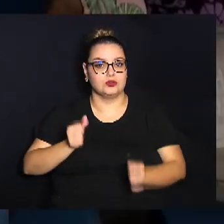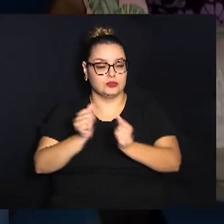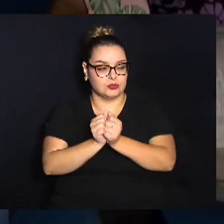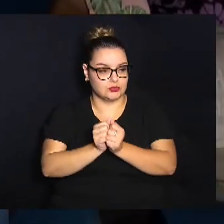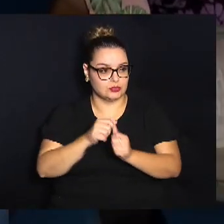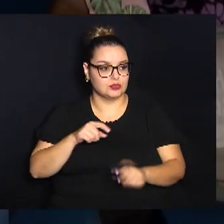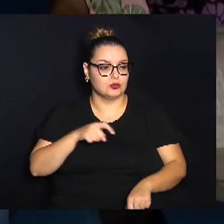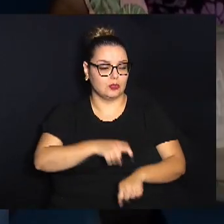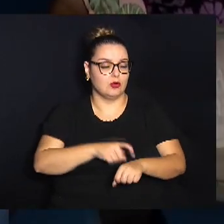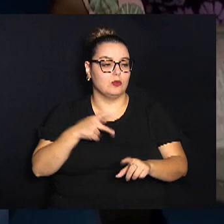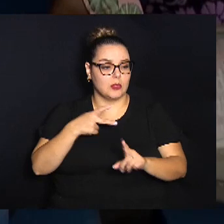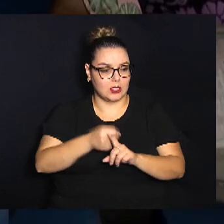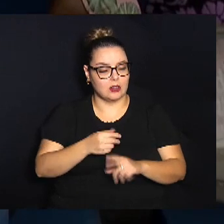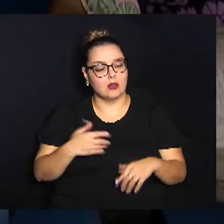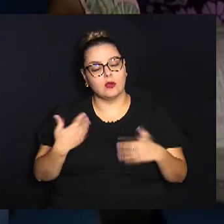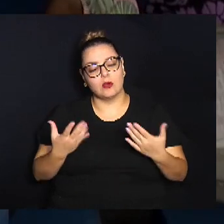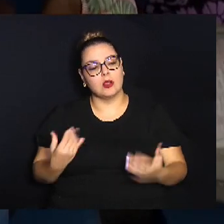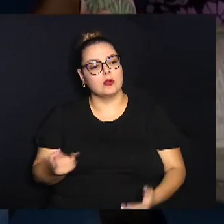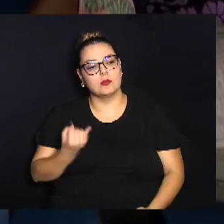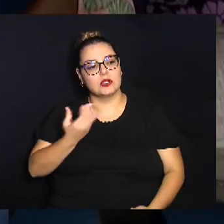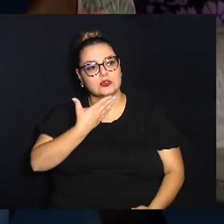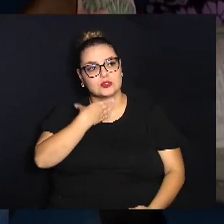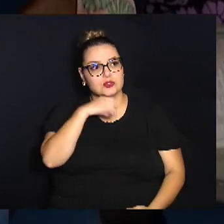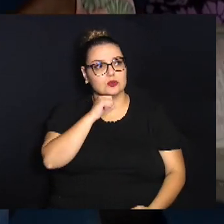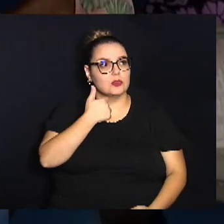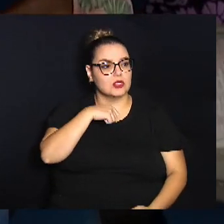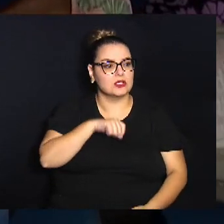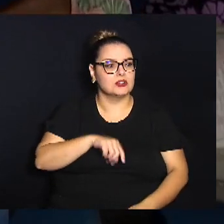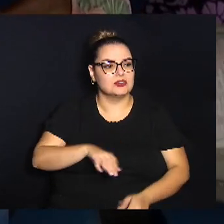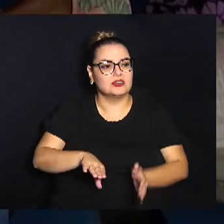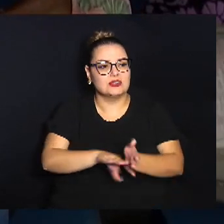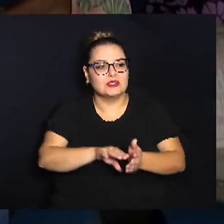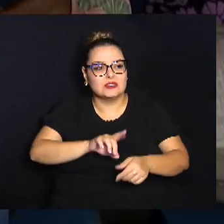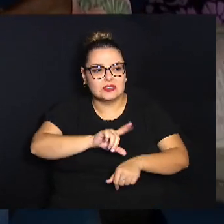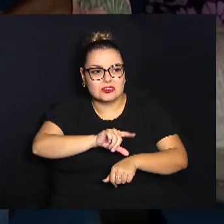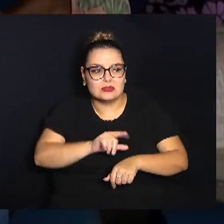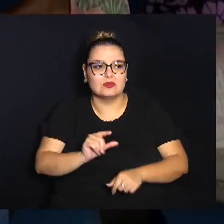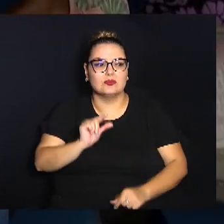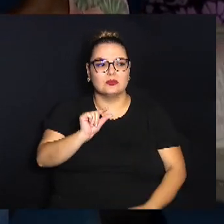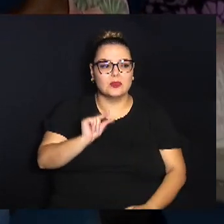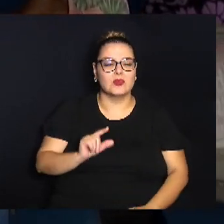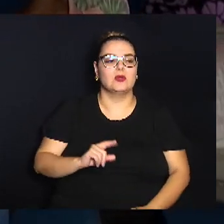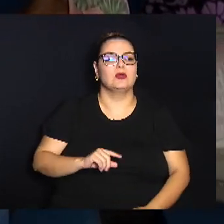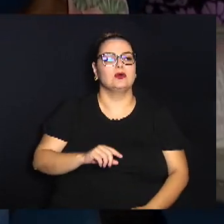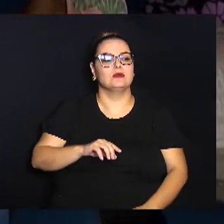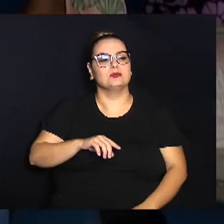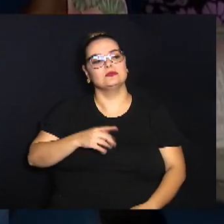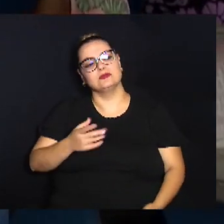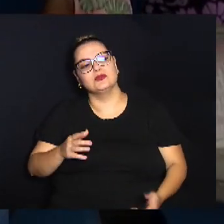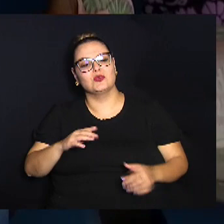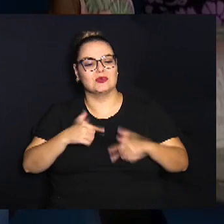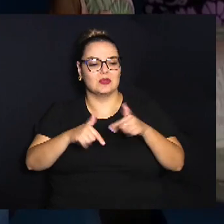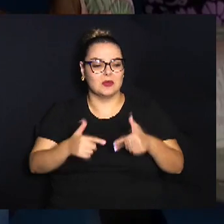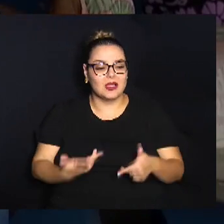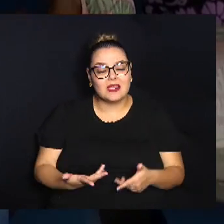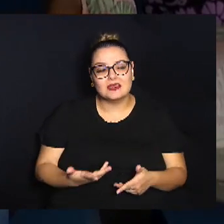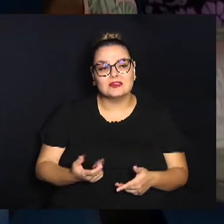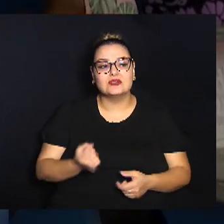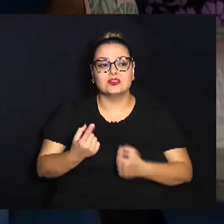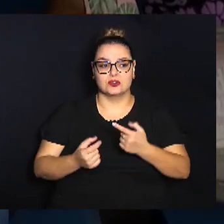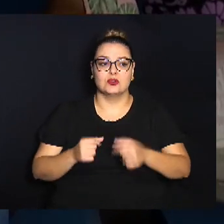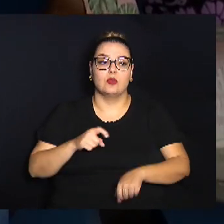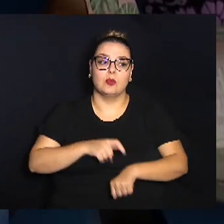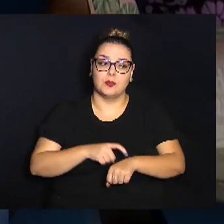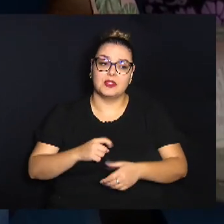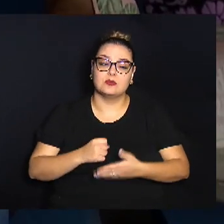da vacinação. A importância do pai, de repente, chegar um pouquinho mais tarde no trabalho, né? Abdicar de algum momento para trazer o